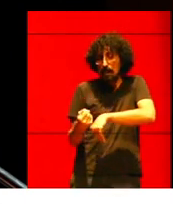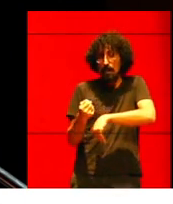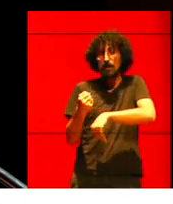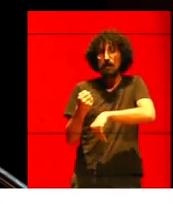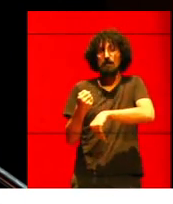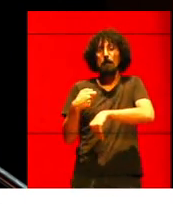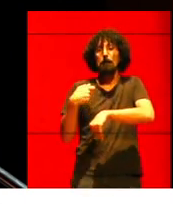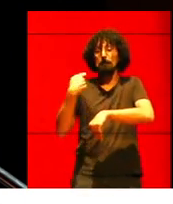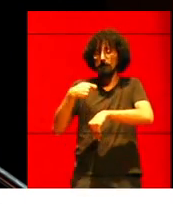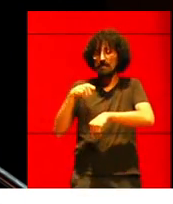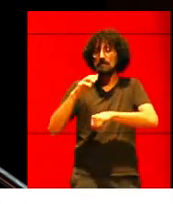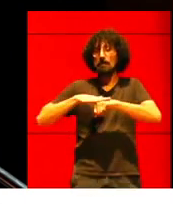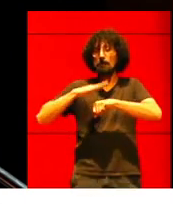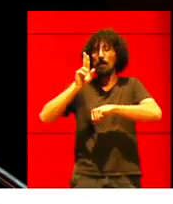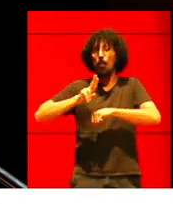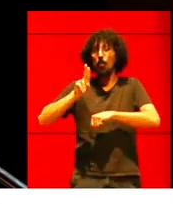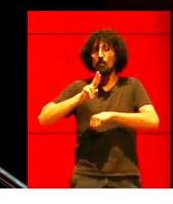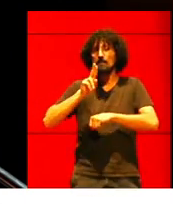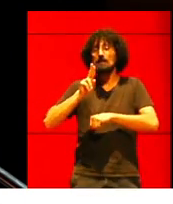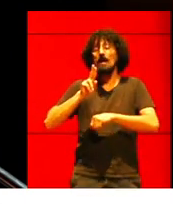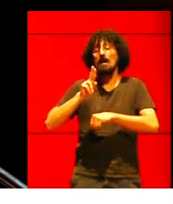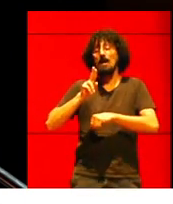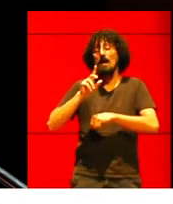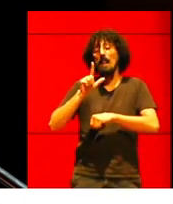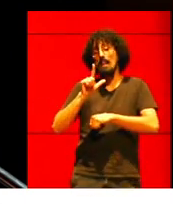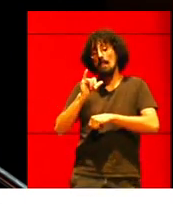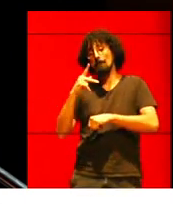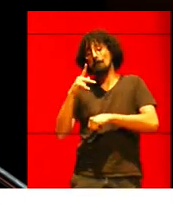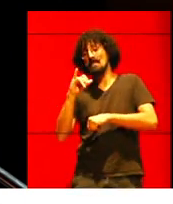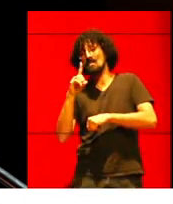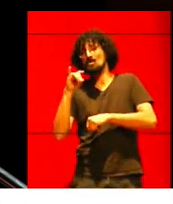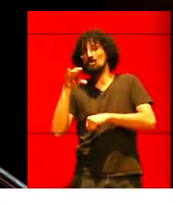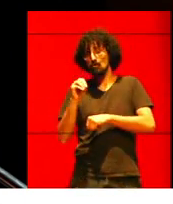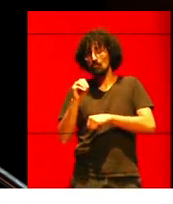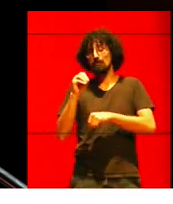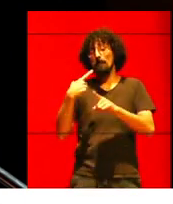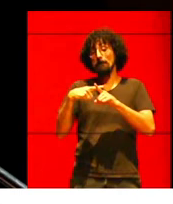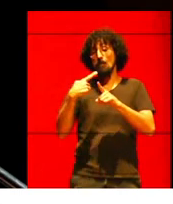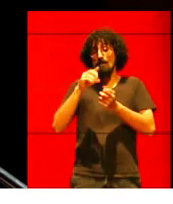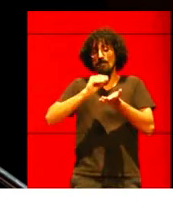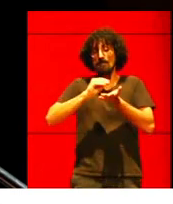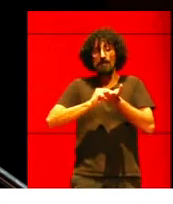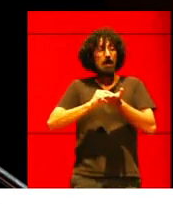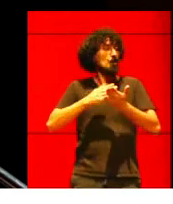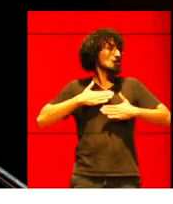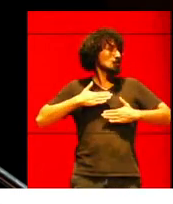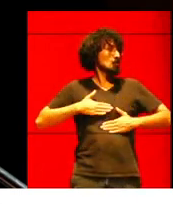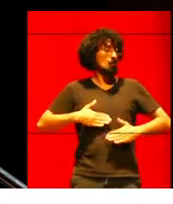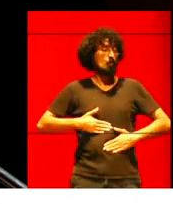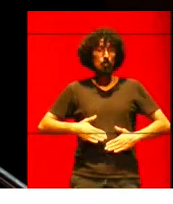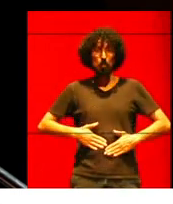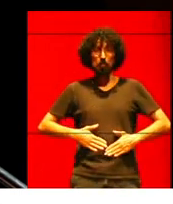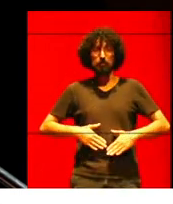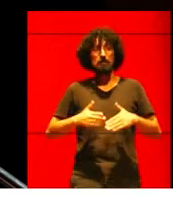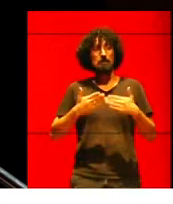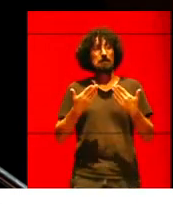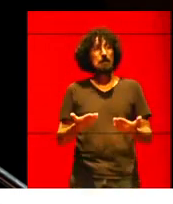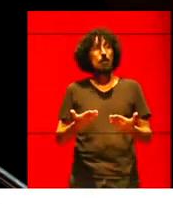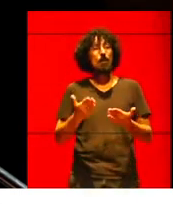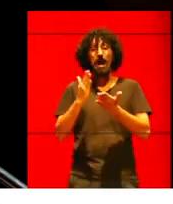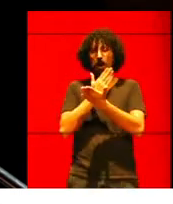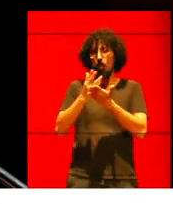aspas. Justamente por quê? Porque não existe essa produção de lipídios numa quantidade suficiente. Entretanto, outras